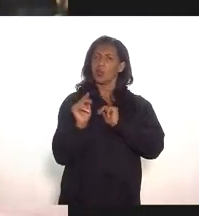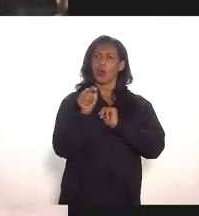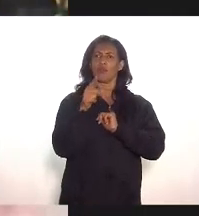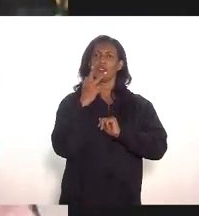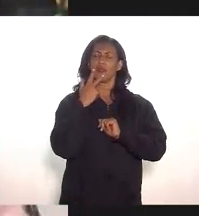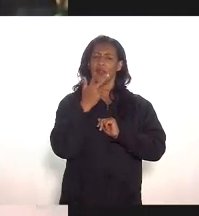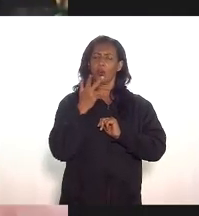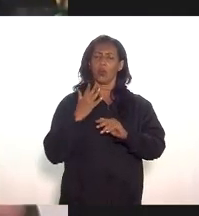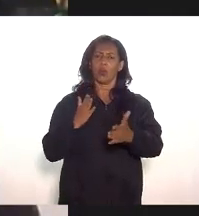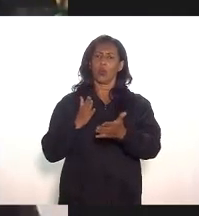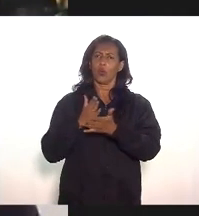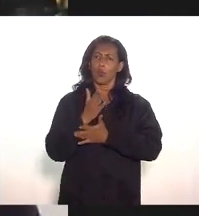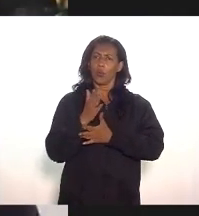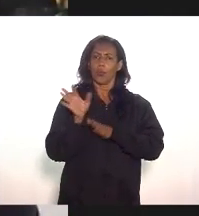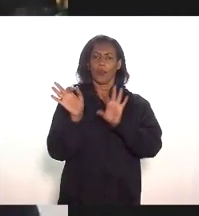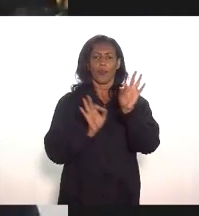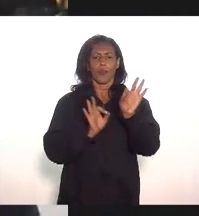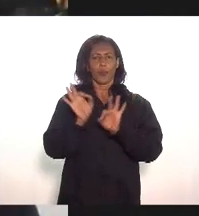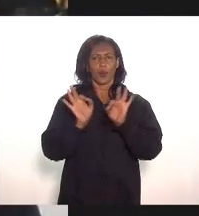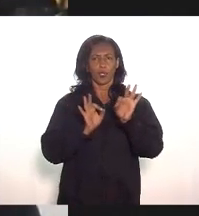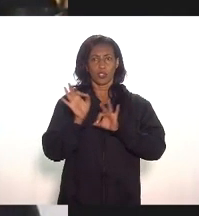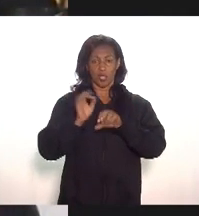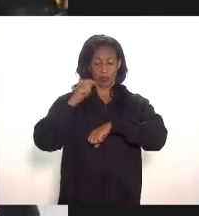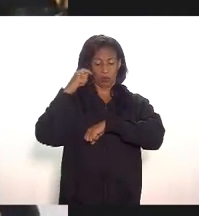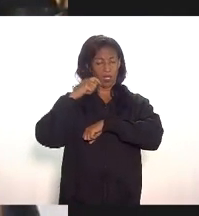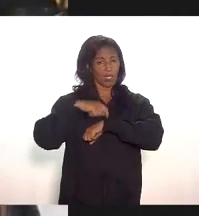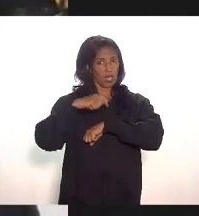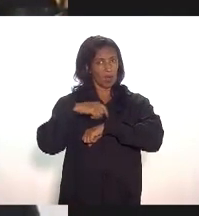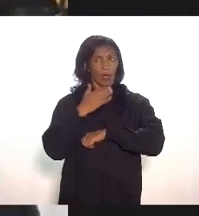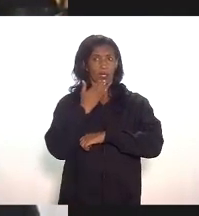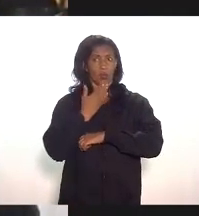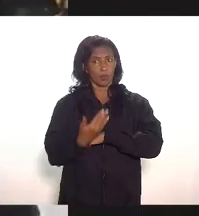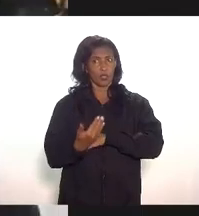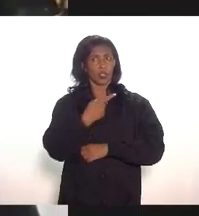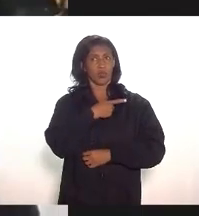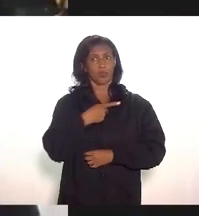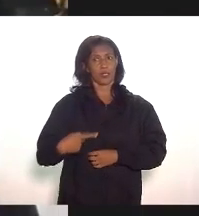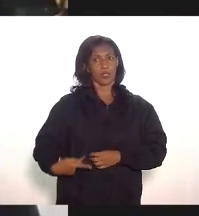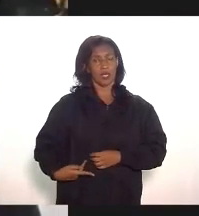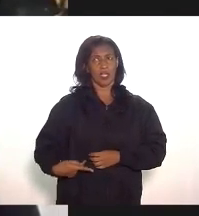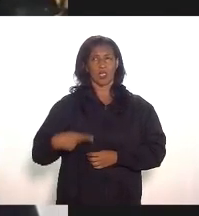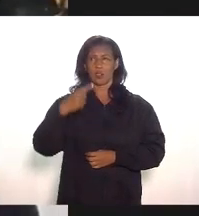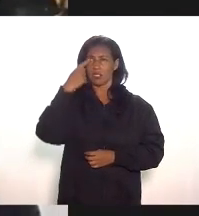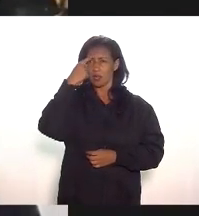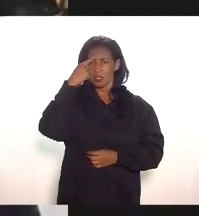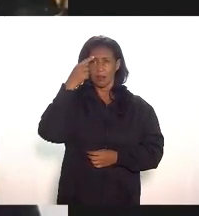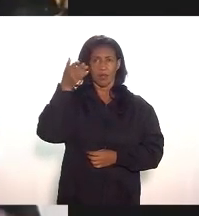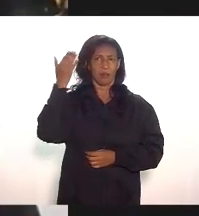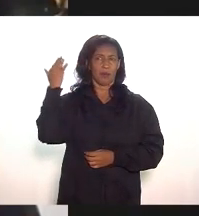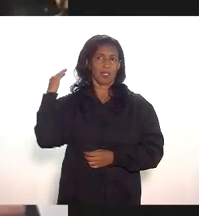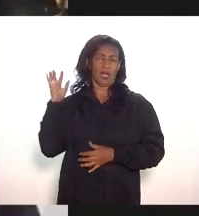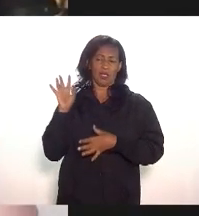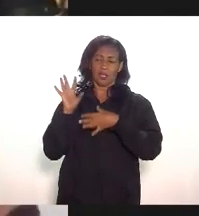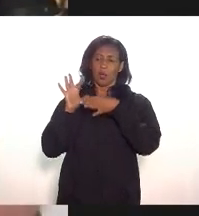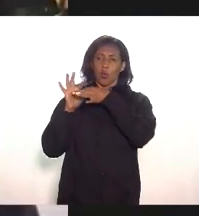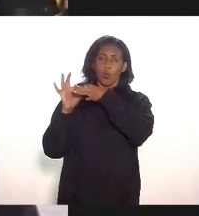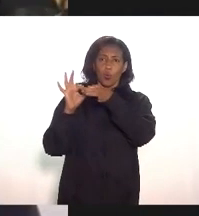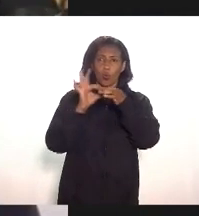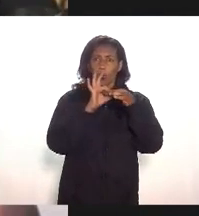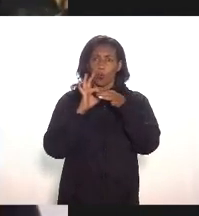com o projeto, E na hora que eu pedi ao presidente, semana passada, que nós uníssemos todos